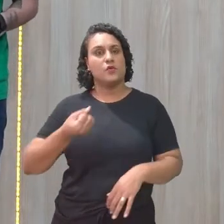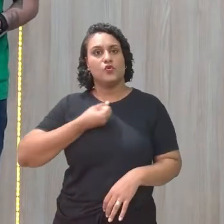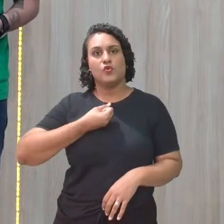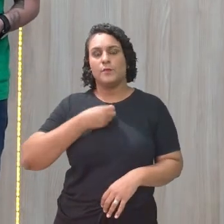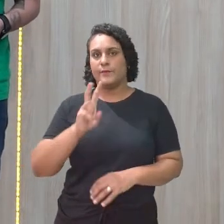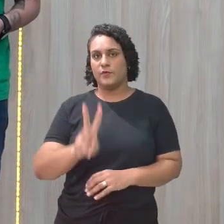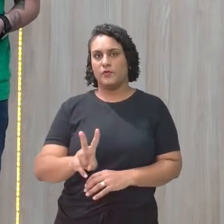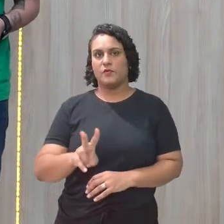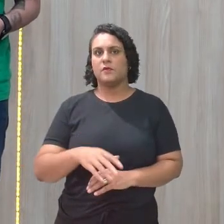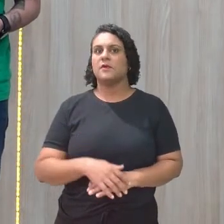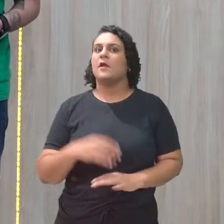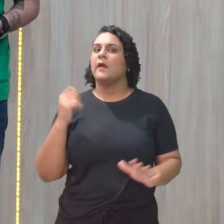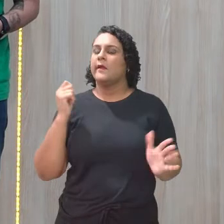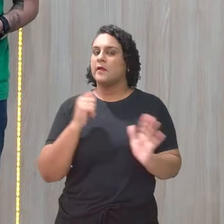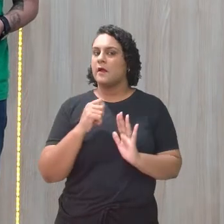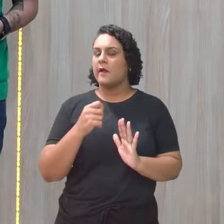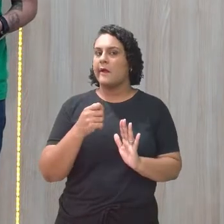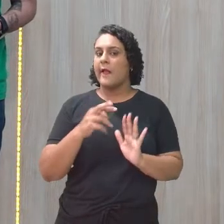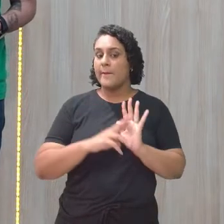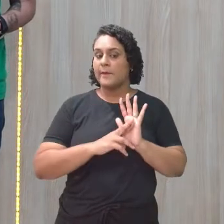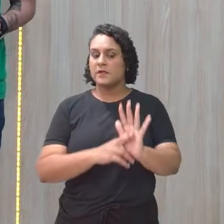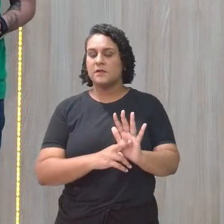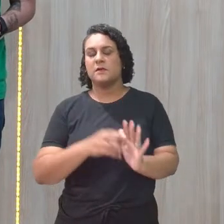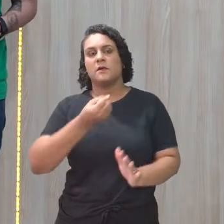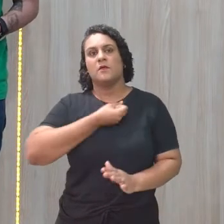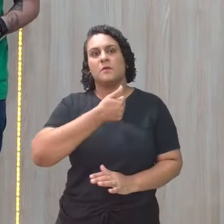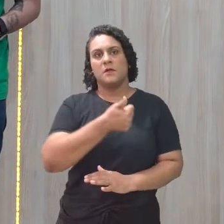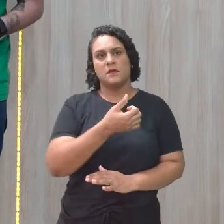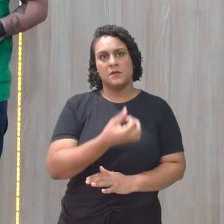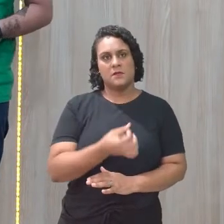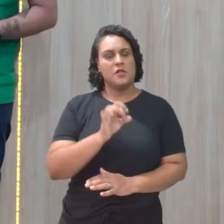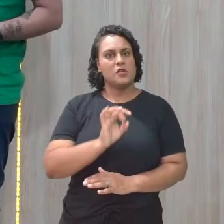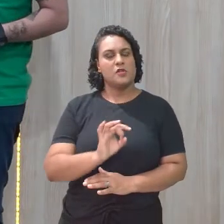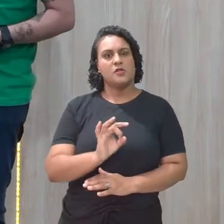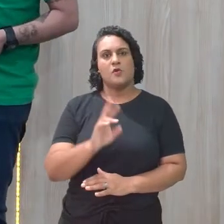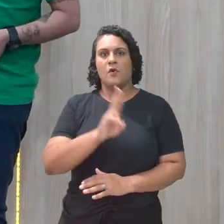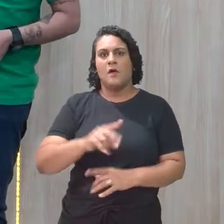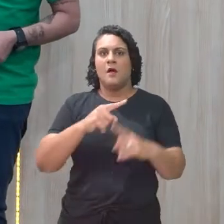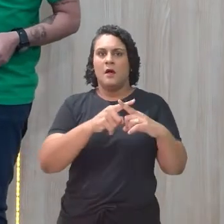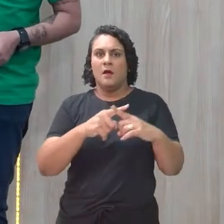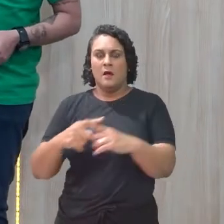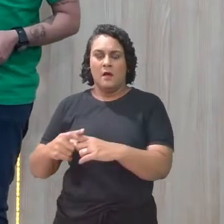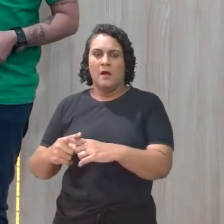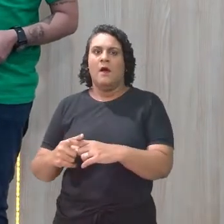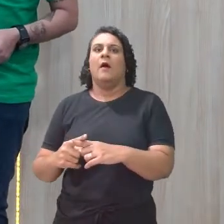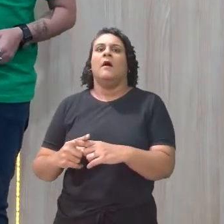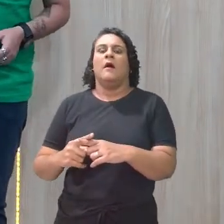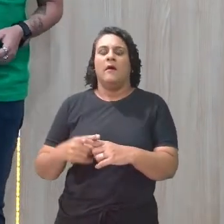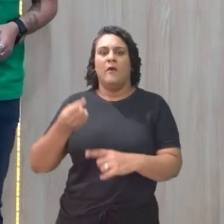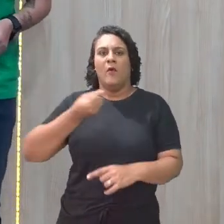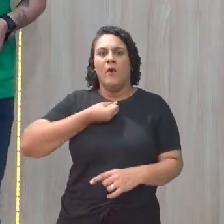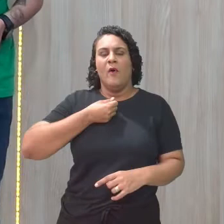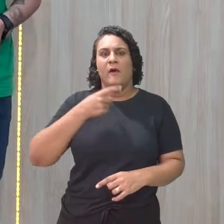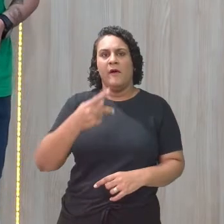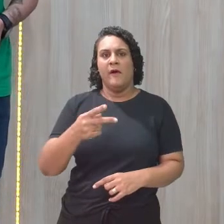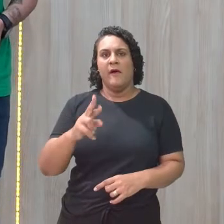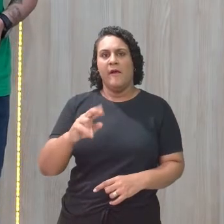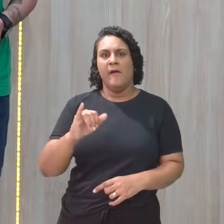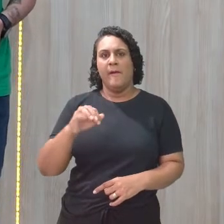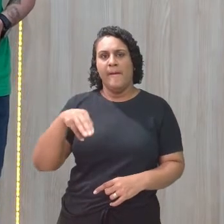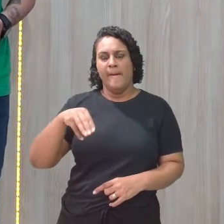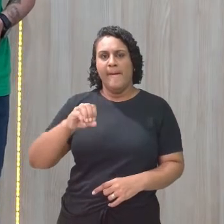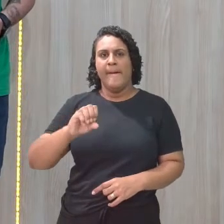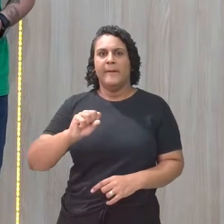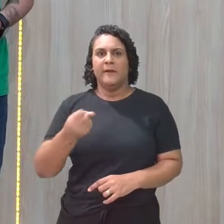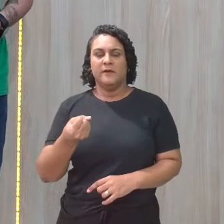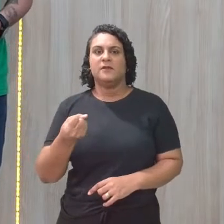seja, escrevi o número 16 com uma multiplicação de fatores primos, usando apenas o número 2, tá